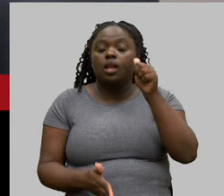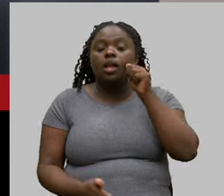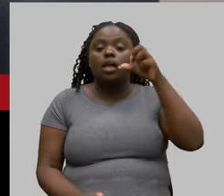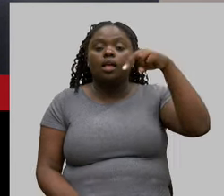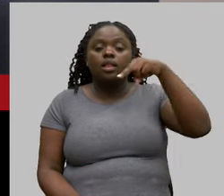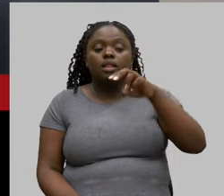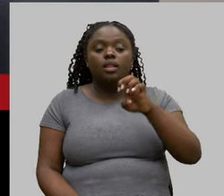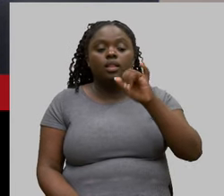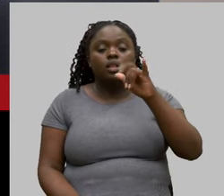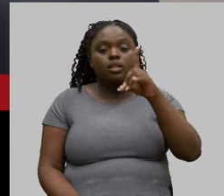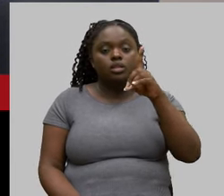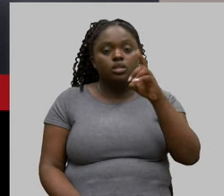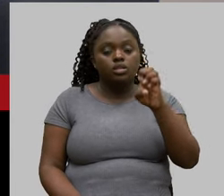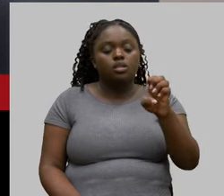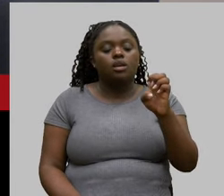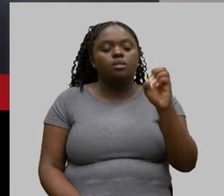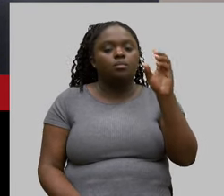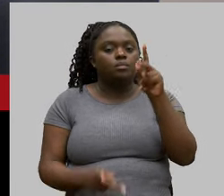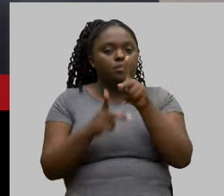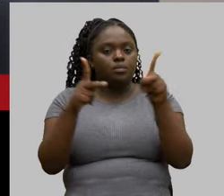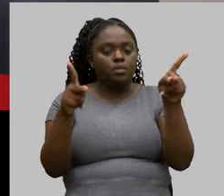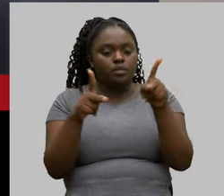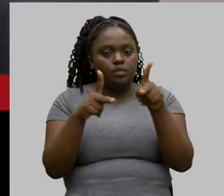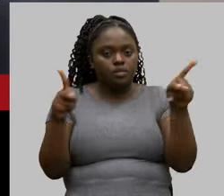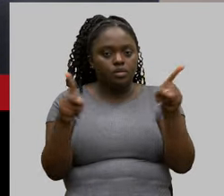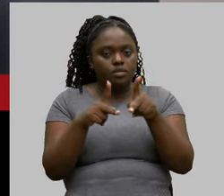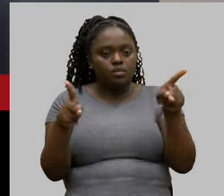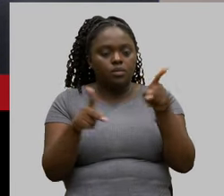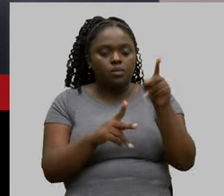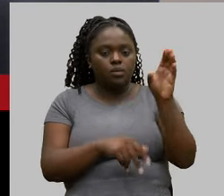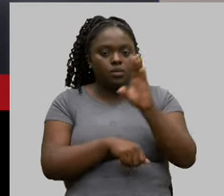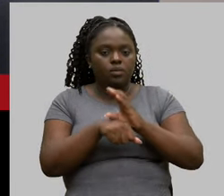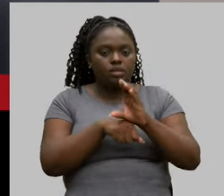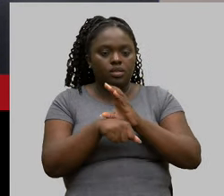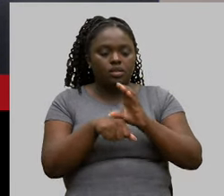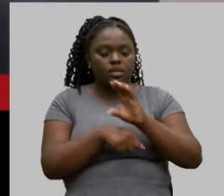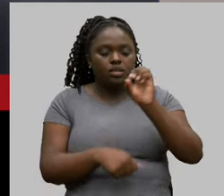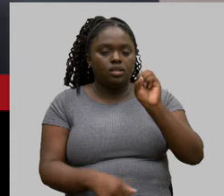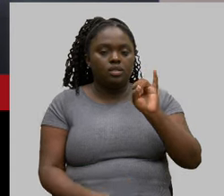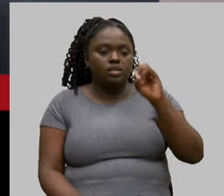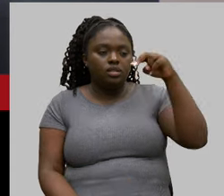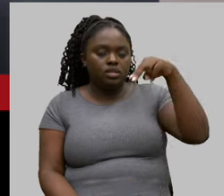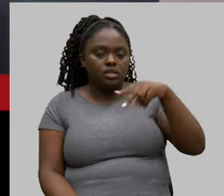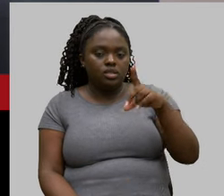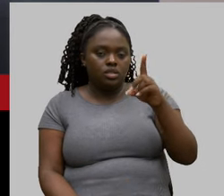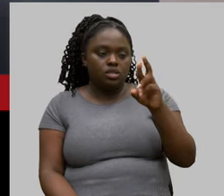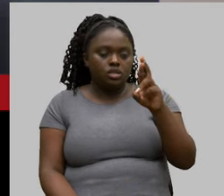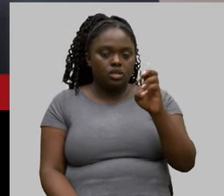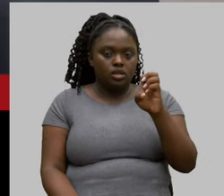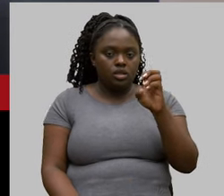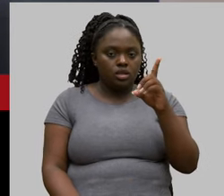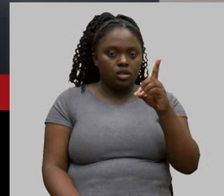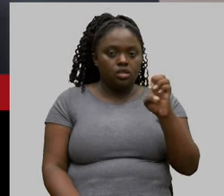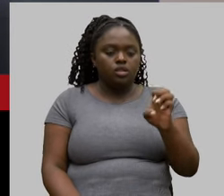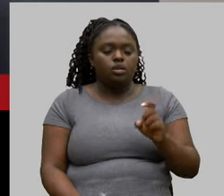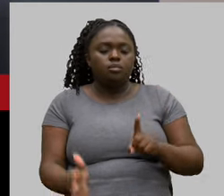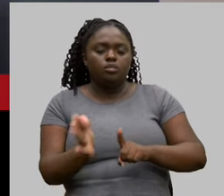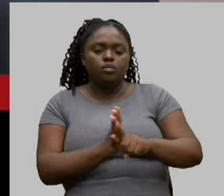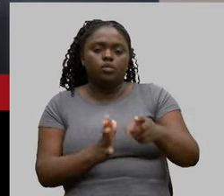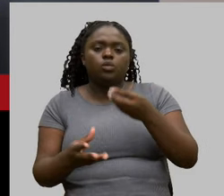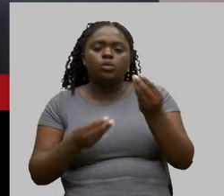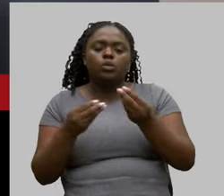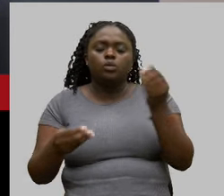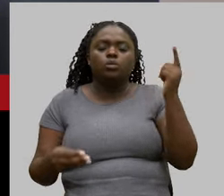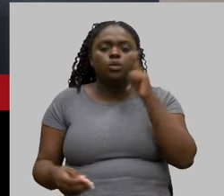professora conselheira rpps BH do SIM de rede como Consigo acesso à lista